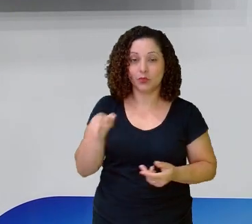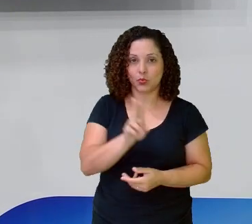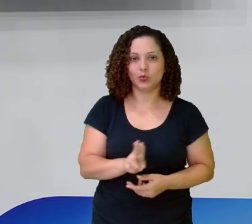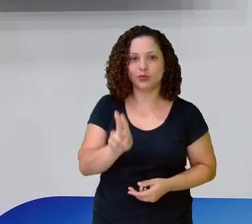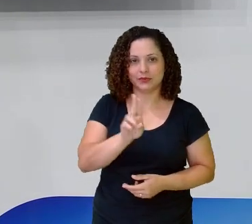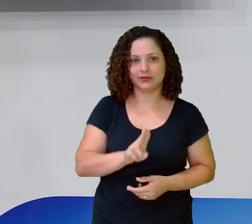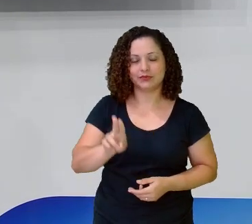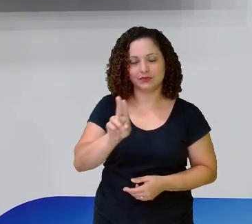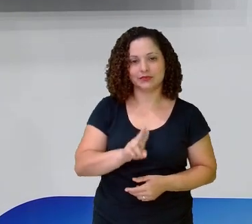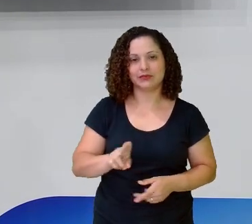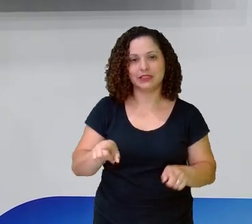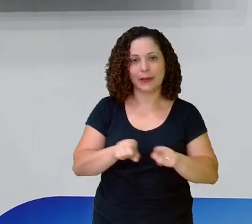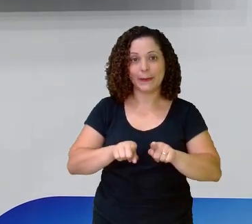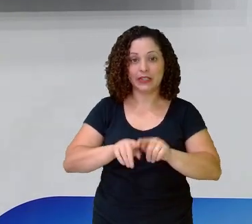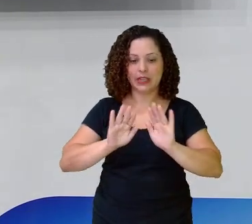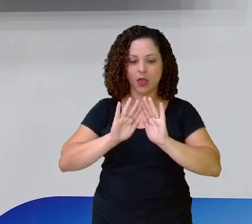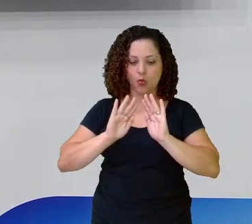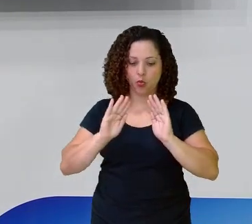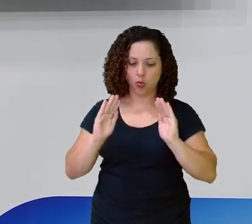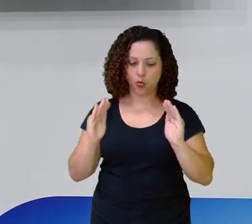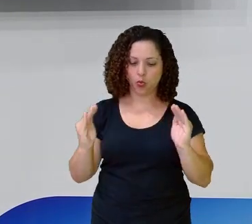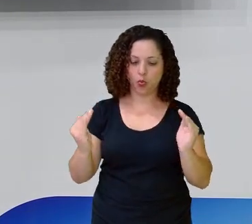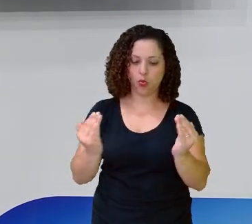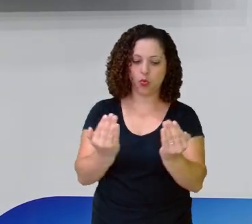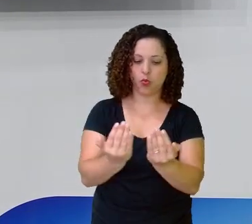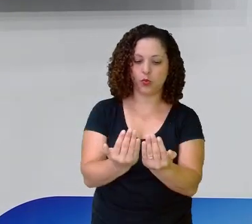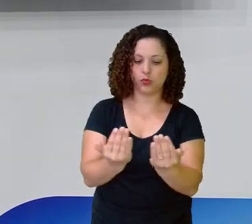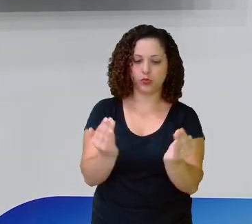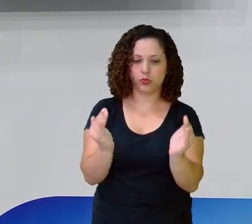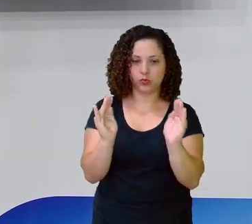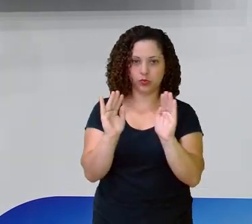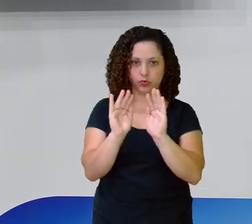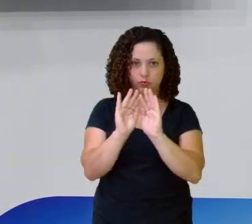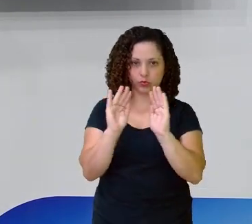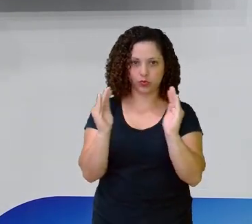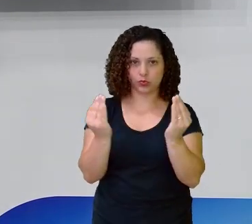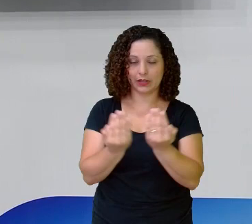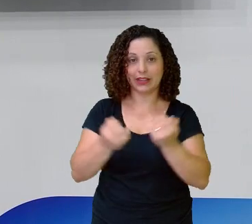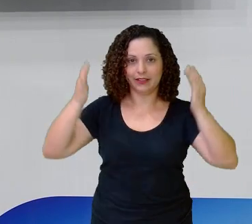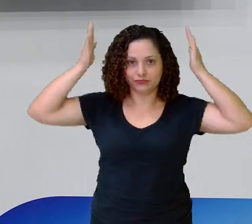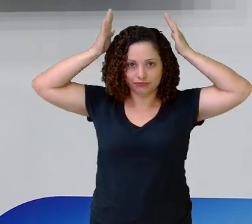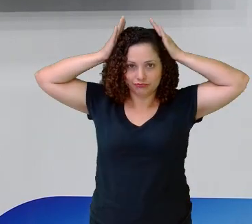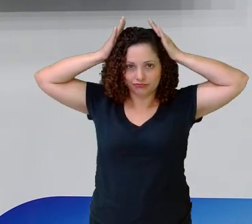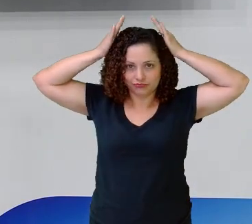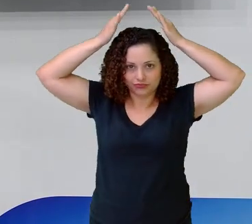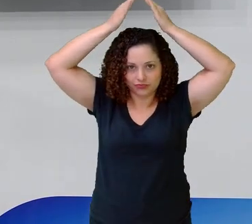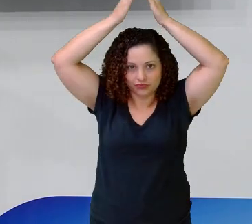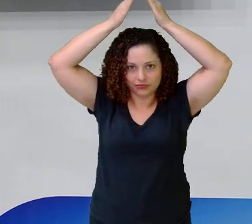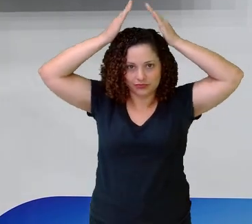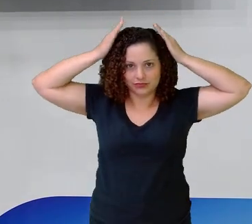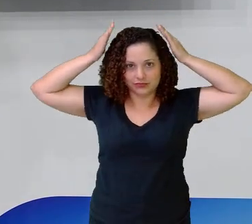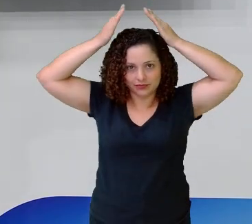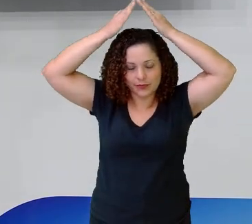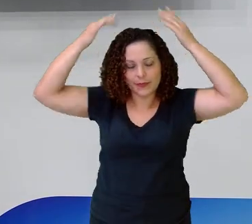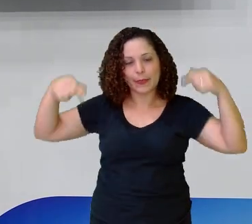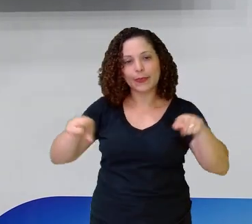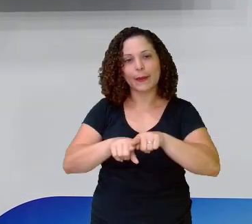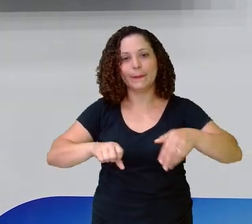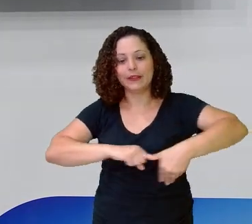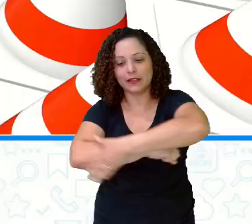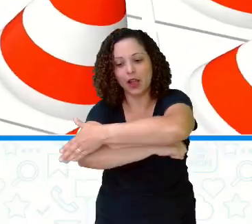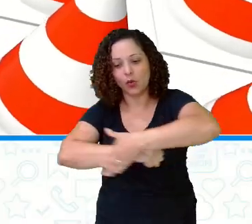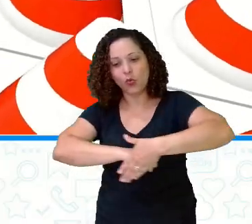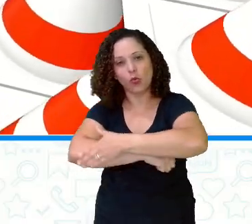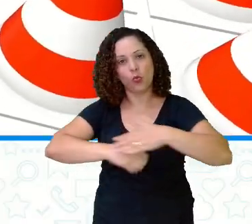corpo arredondado. Eu já tenho uma representação clara, né? Aqueles cones que a gente vê na rua,